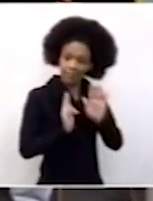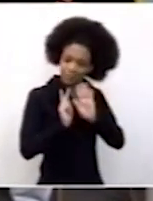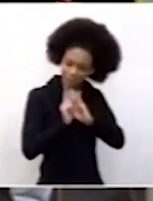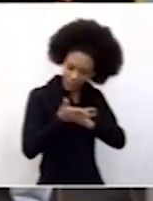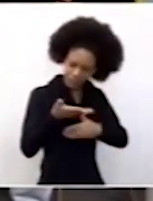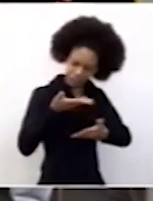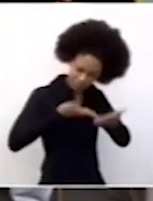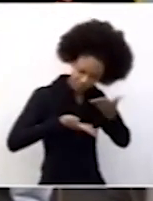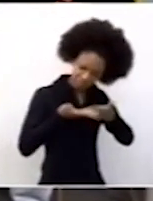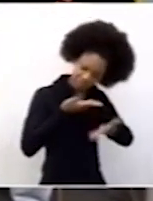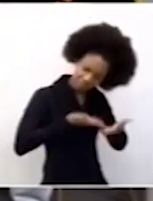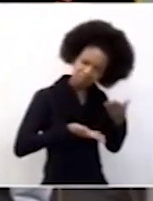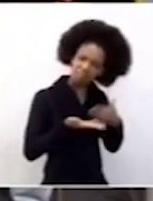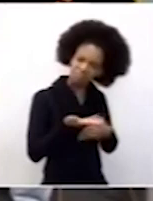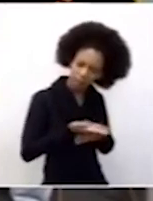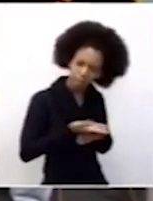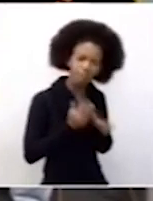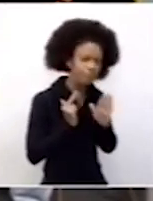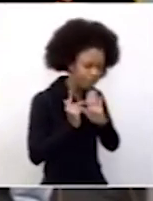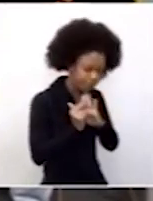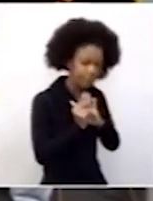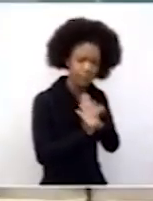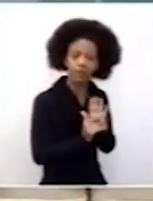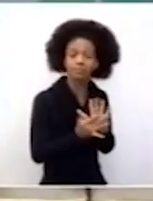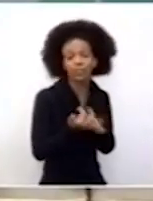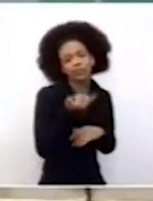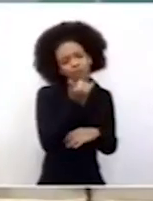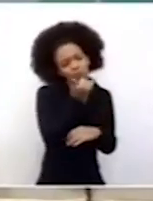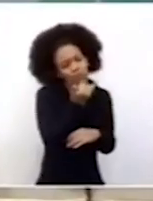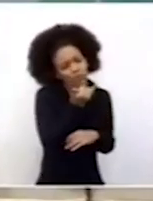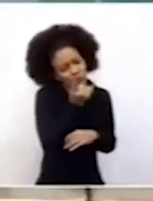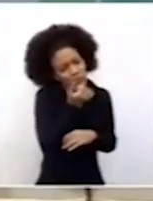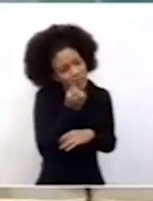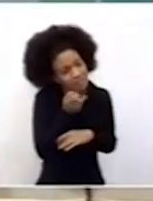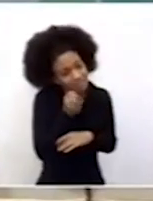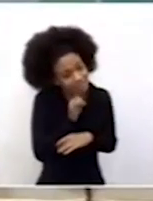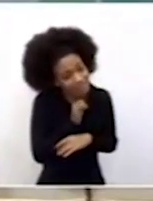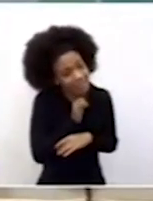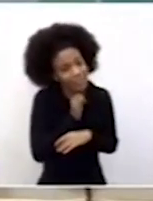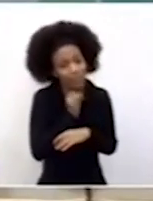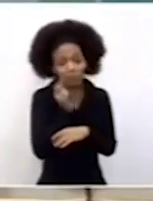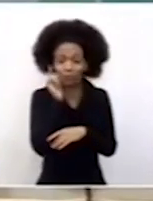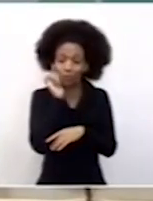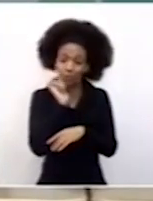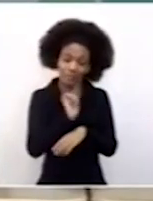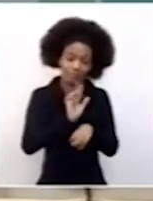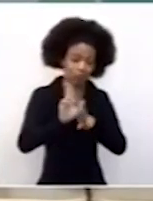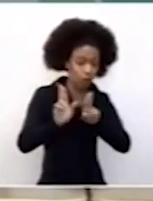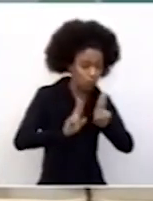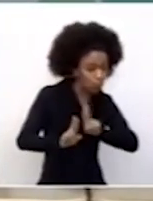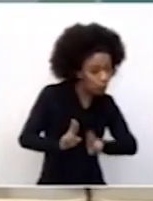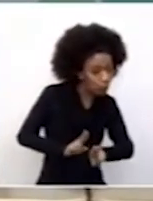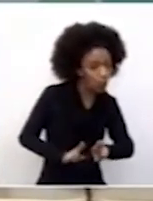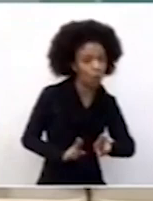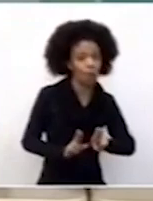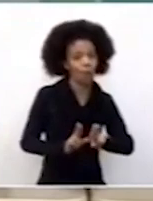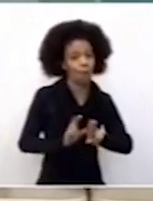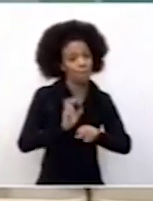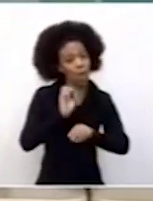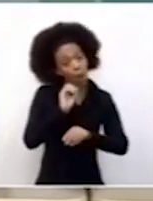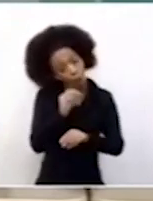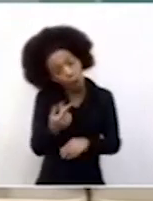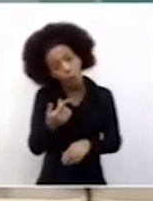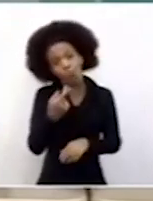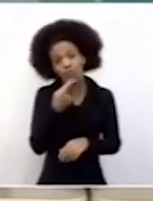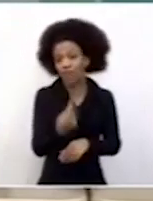né? Muitas mesmo. Perfeito. Peço até desculpas se não conseguir falar o nome de alguém, se falar o nome